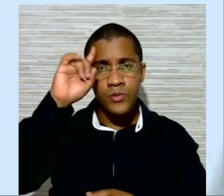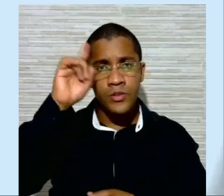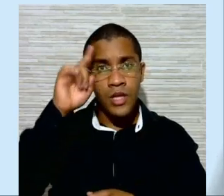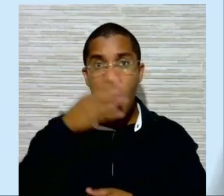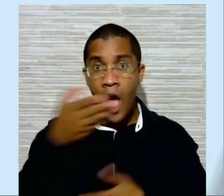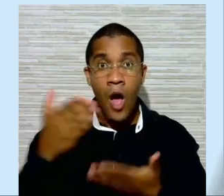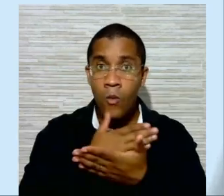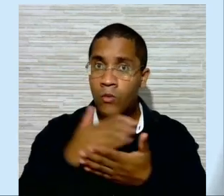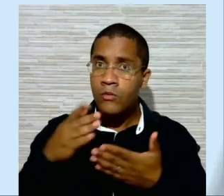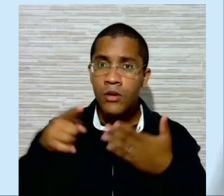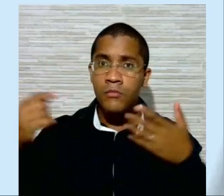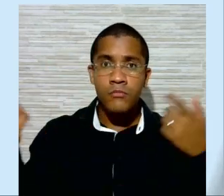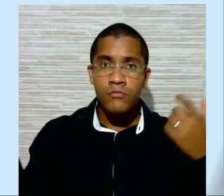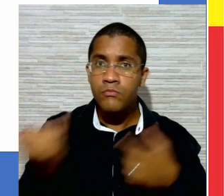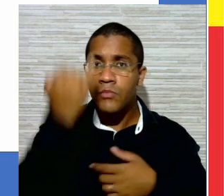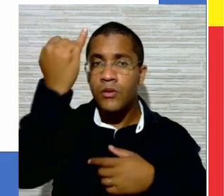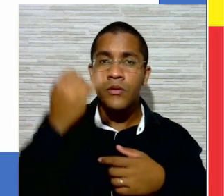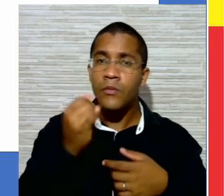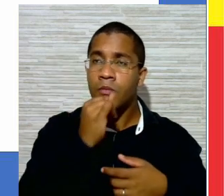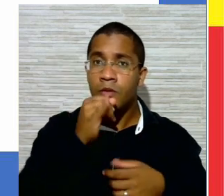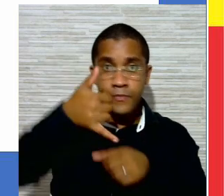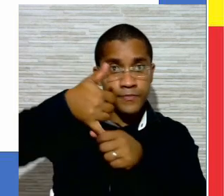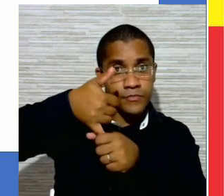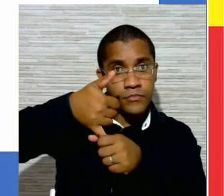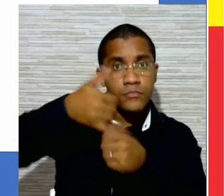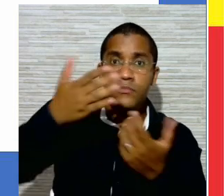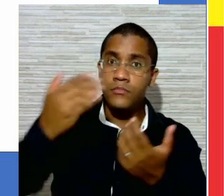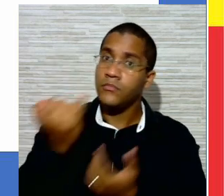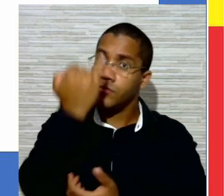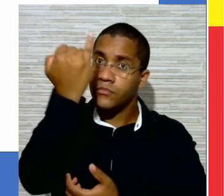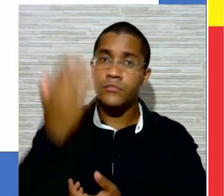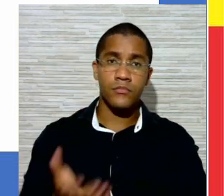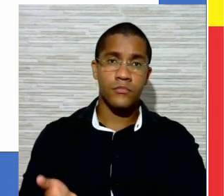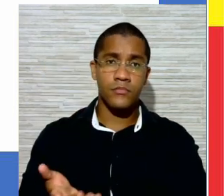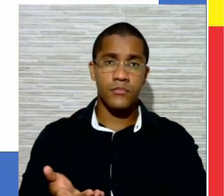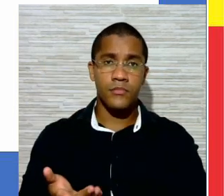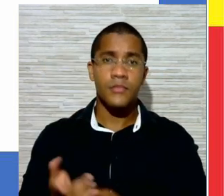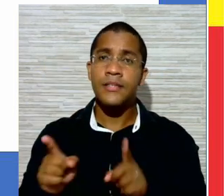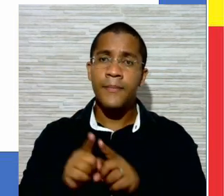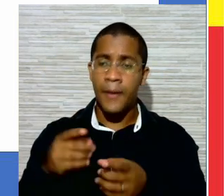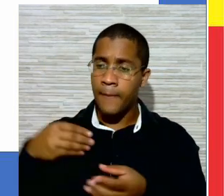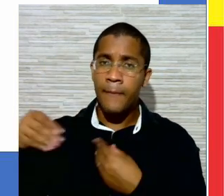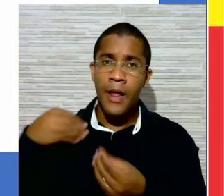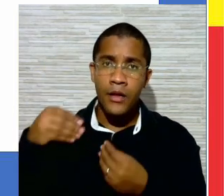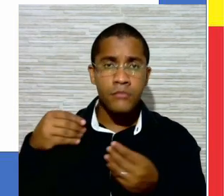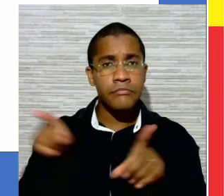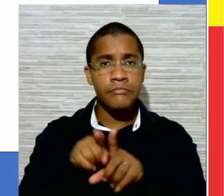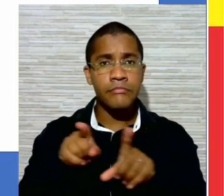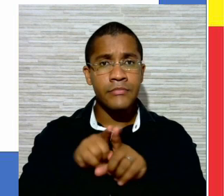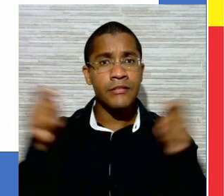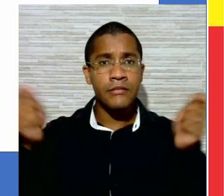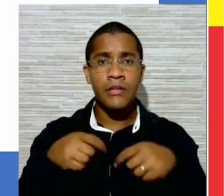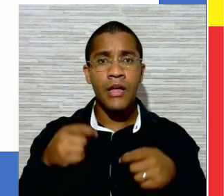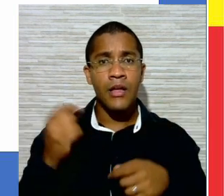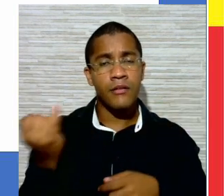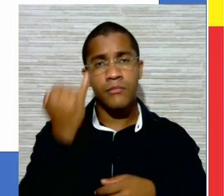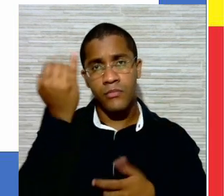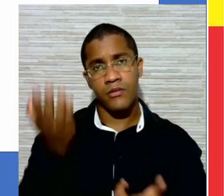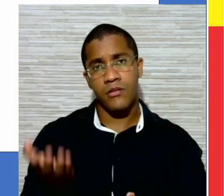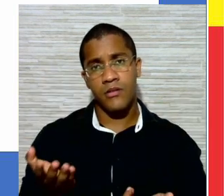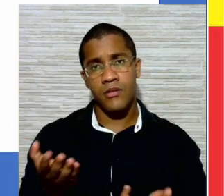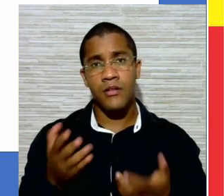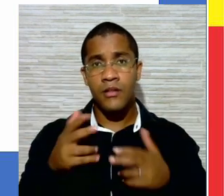que são até essenciais, como você observa a gasolina, tá, gente? E você observa também o plástico. Então nós vemos a